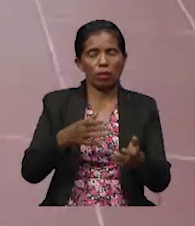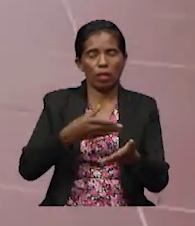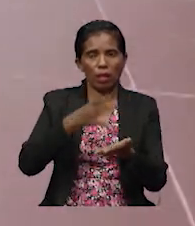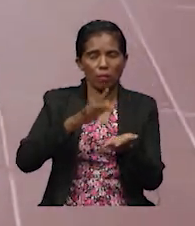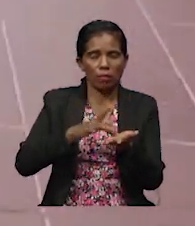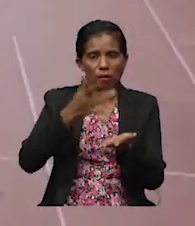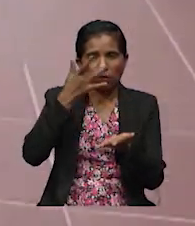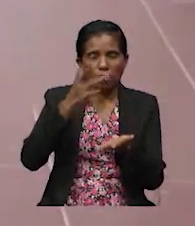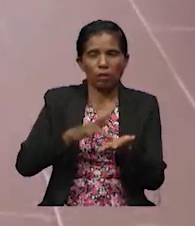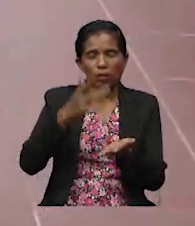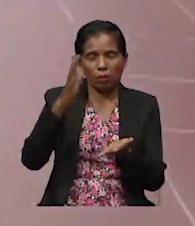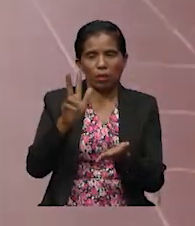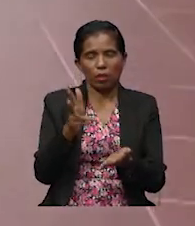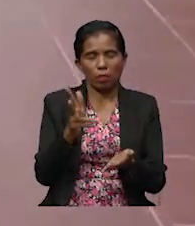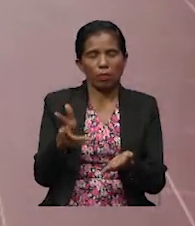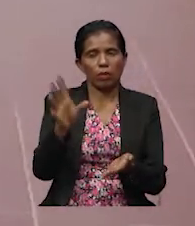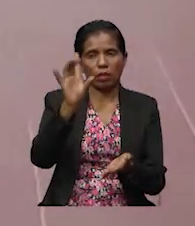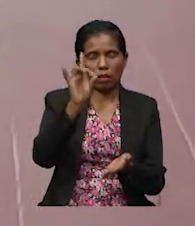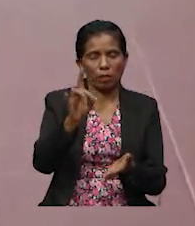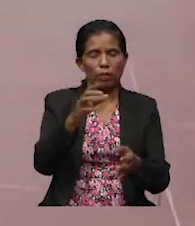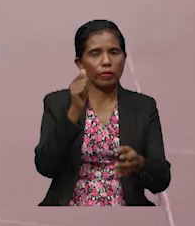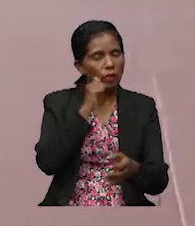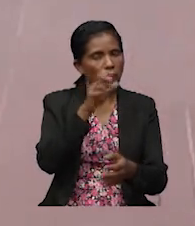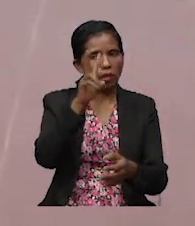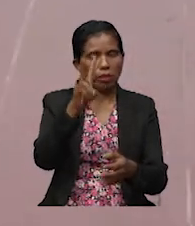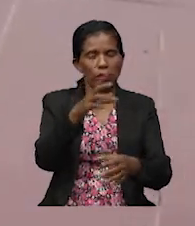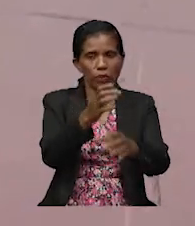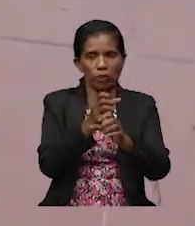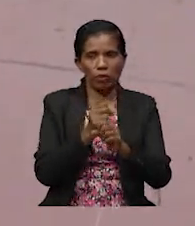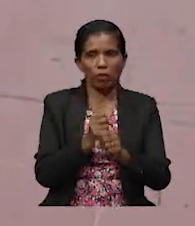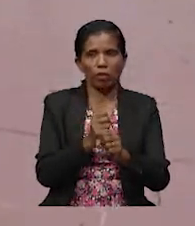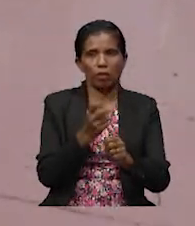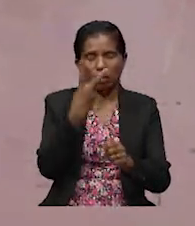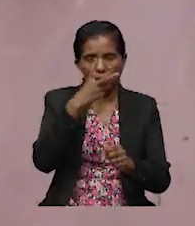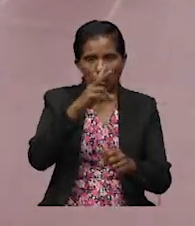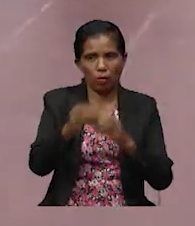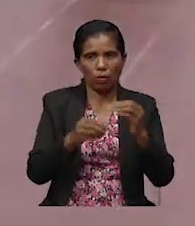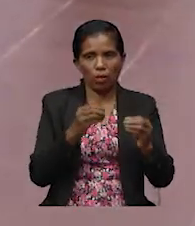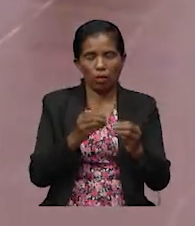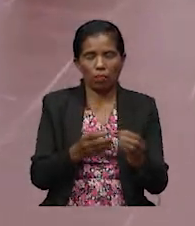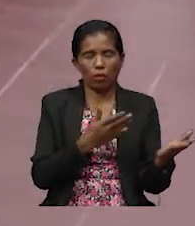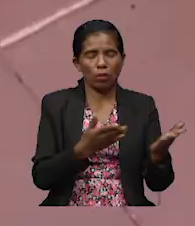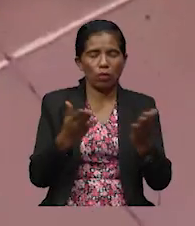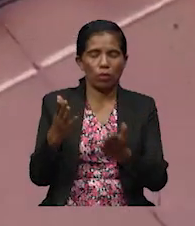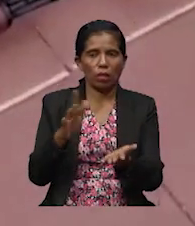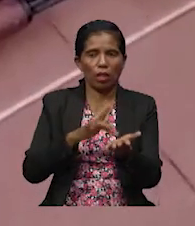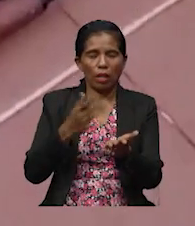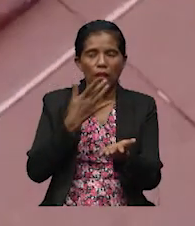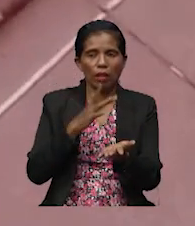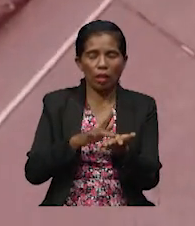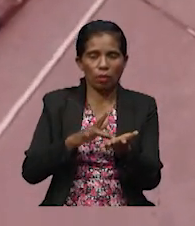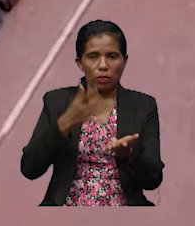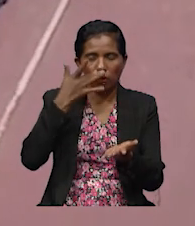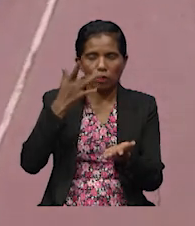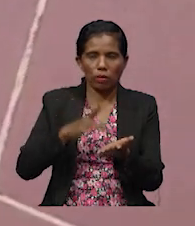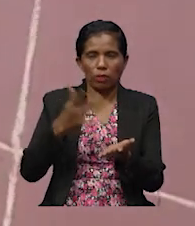inclui feto na rua. Não prendemos aeronaves nem Nulo Resinen, ne behalo operação tráfico de droga e a área Santa Cruz. Além de né,